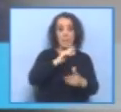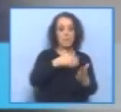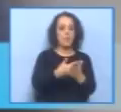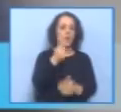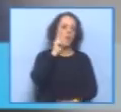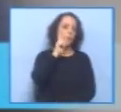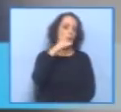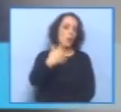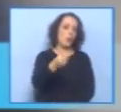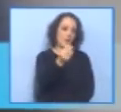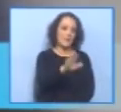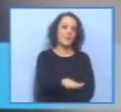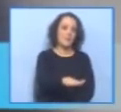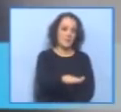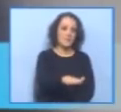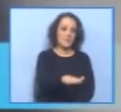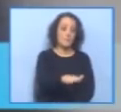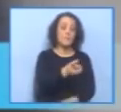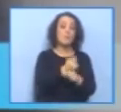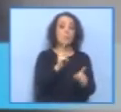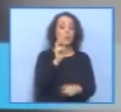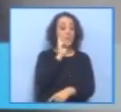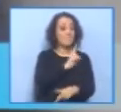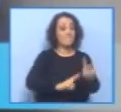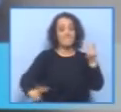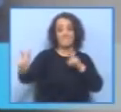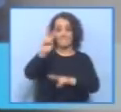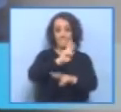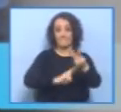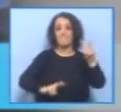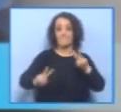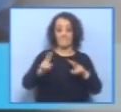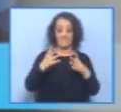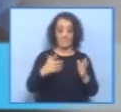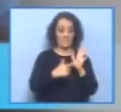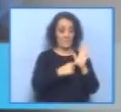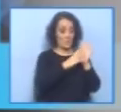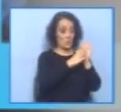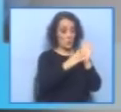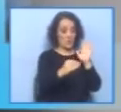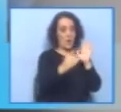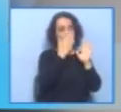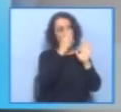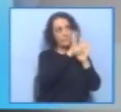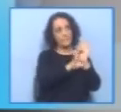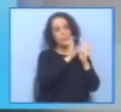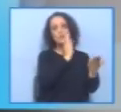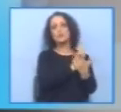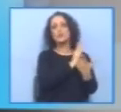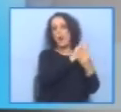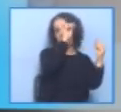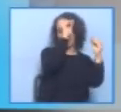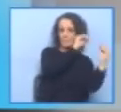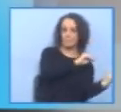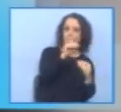importante, porque o que está a acontecer é que neste modelo escolar de